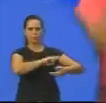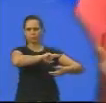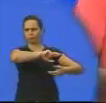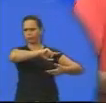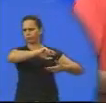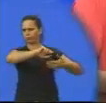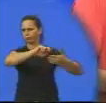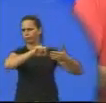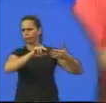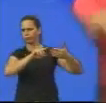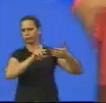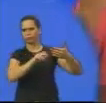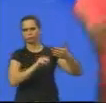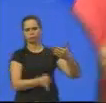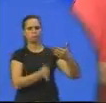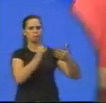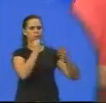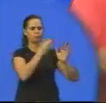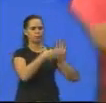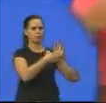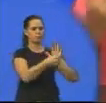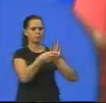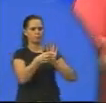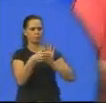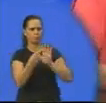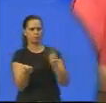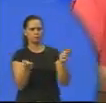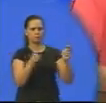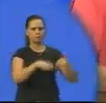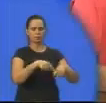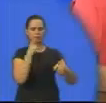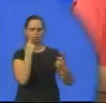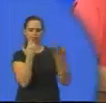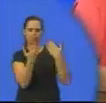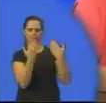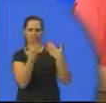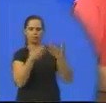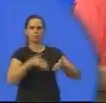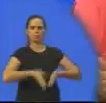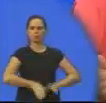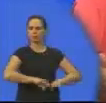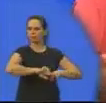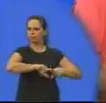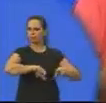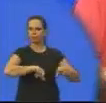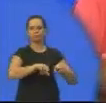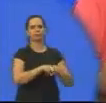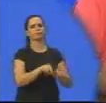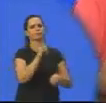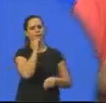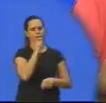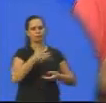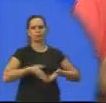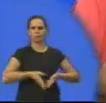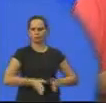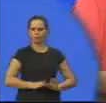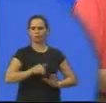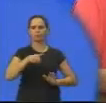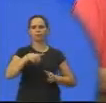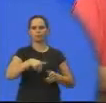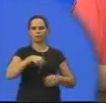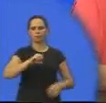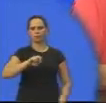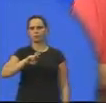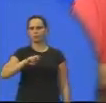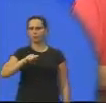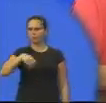vários exemplos, né, vários tipos, várias possibilidades de parto. O parto normal, que é chamado